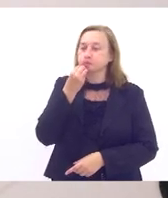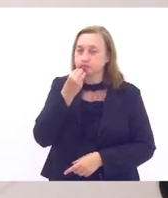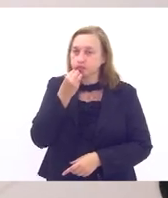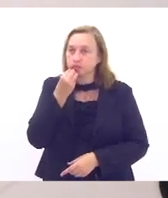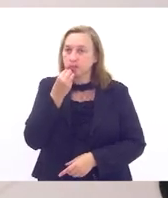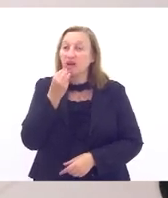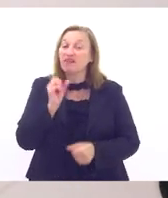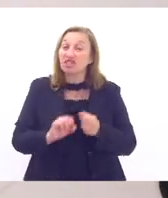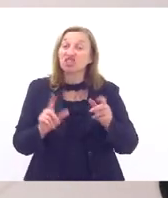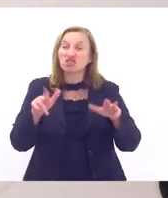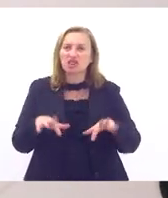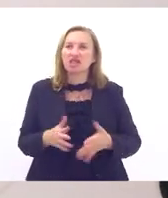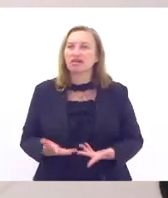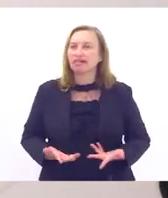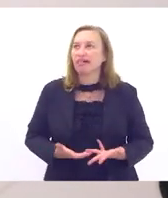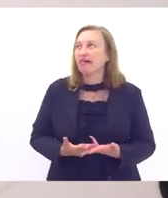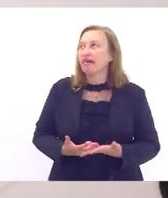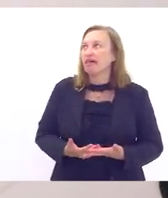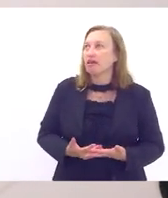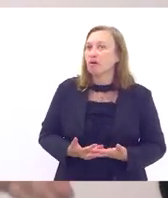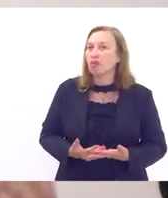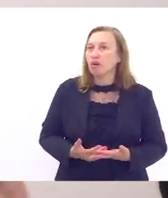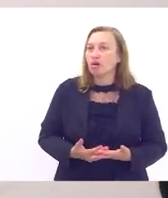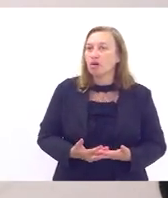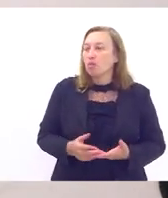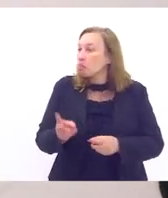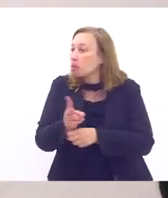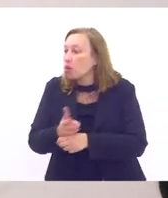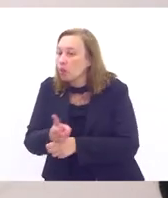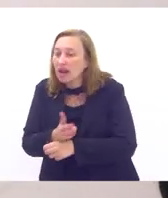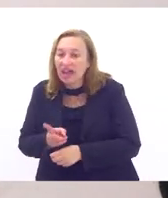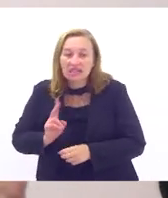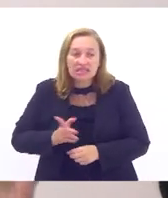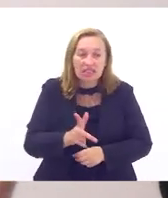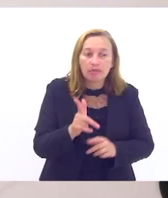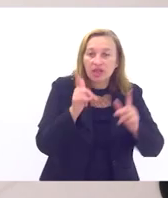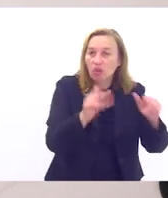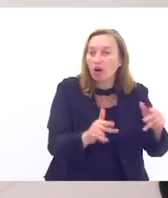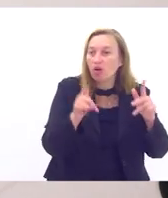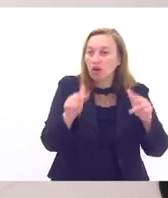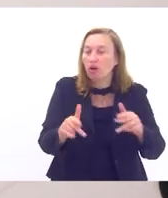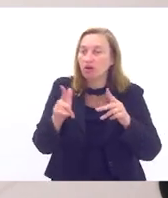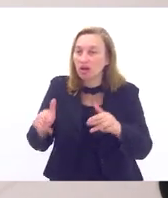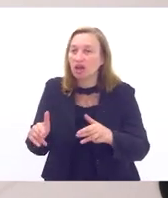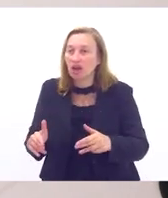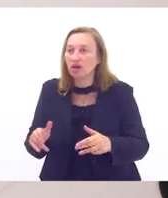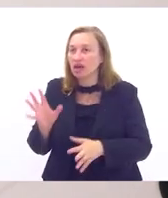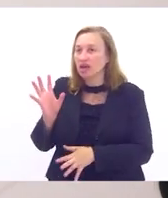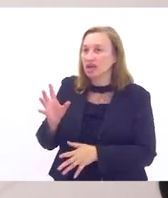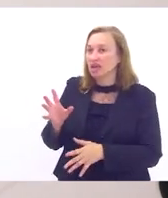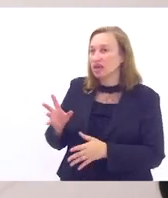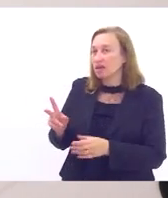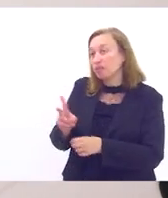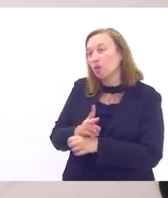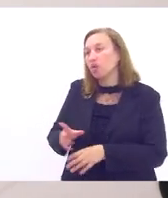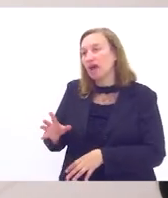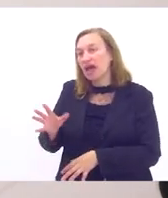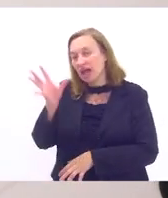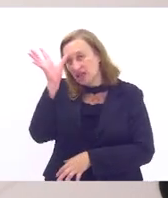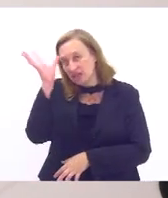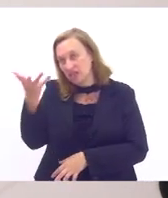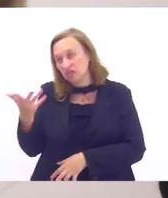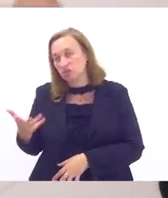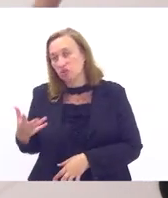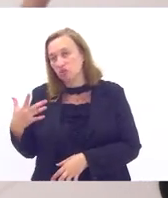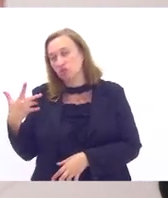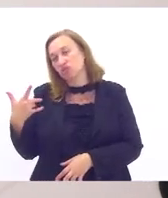fazer diferente. Não adianta a gente buscar fazer sempre as mesmas coisas, das mesmas formas, e buscar resultados diferentes, né? Tem uma expressão que diz que a gente